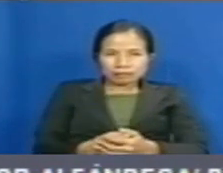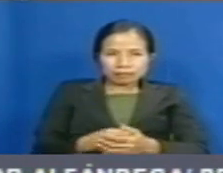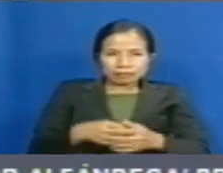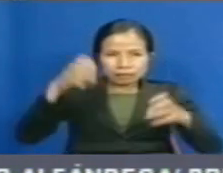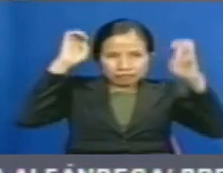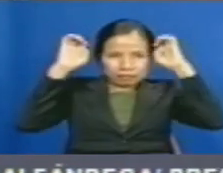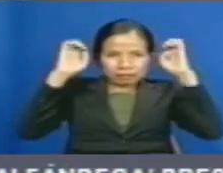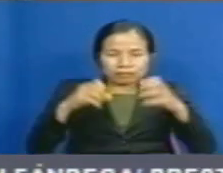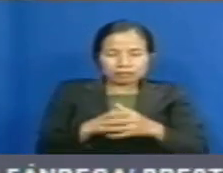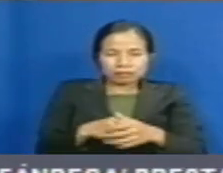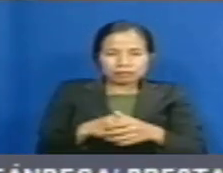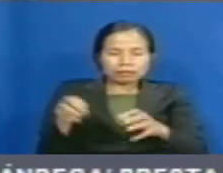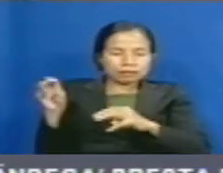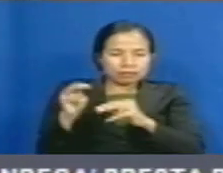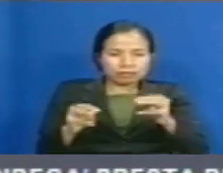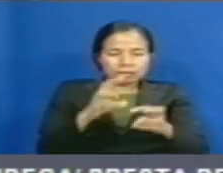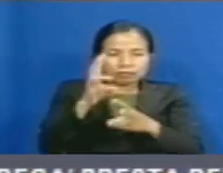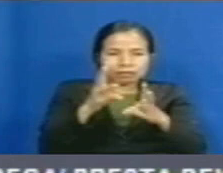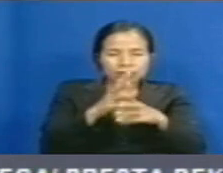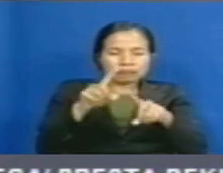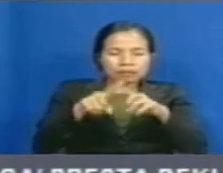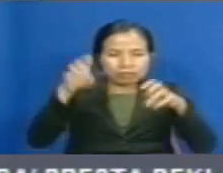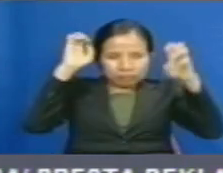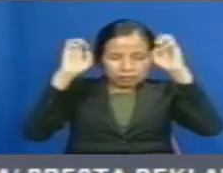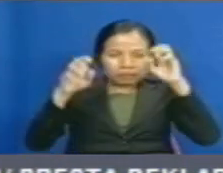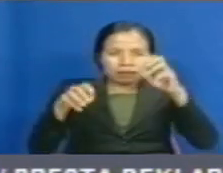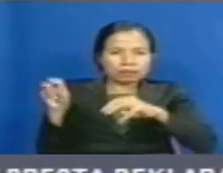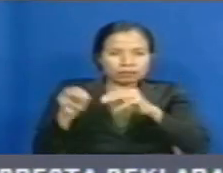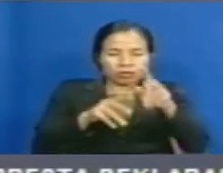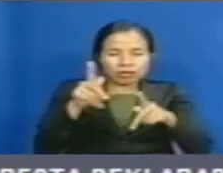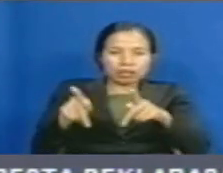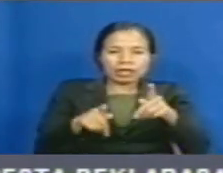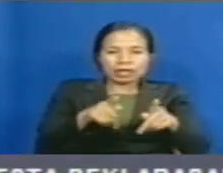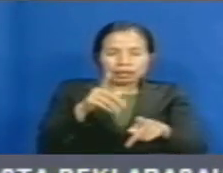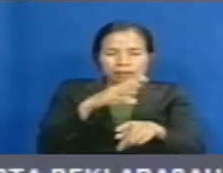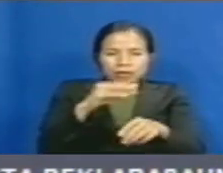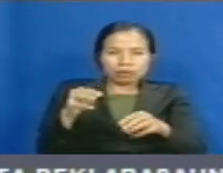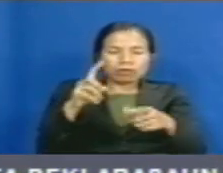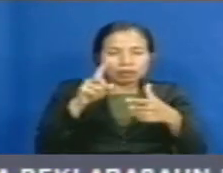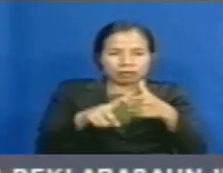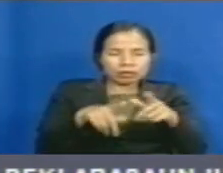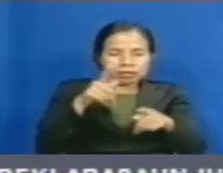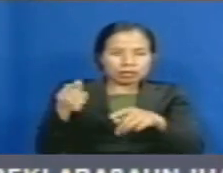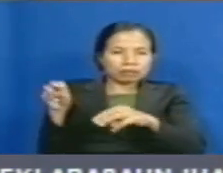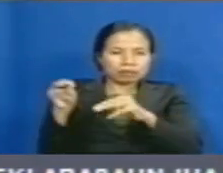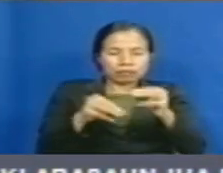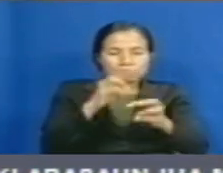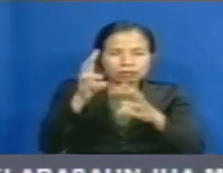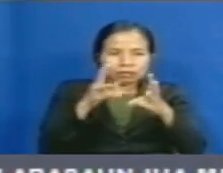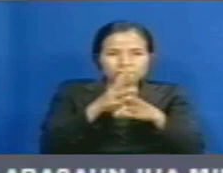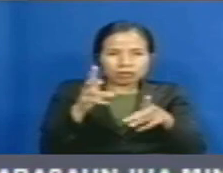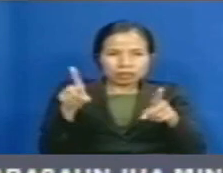não transforma o mundo, mas a educação transforma o homem, depois o homem transforma o mundo. Portanto, se eu for nessa